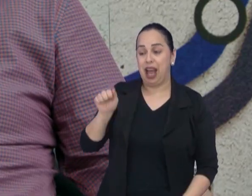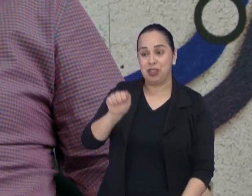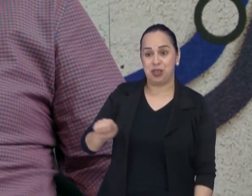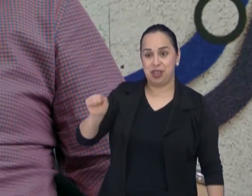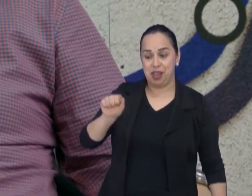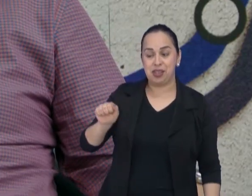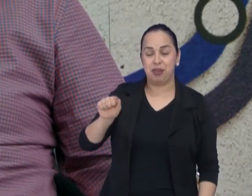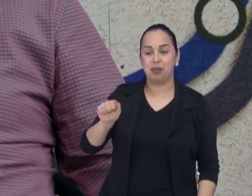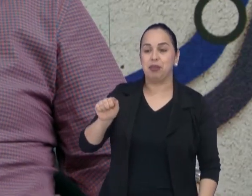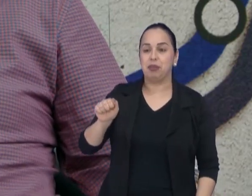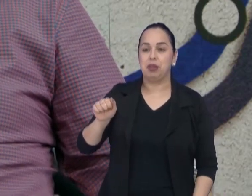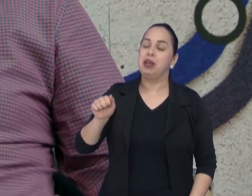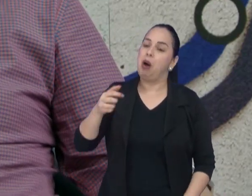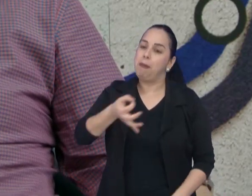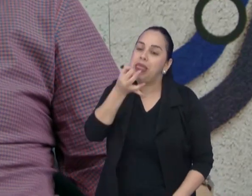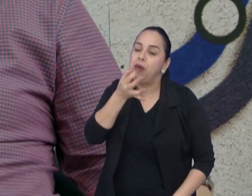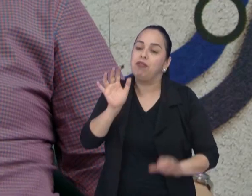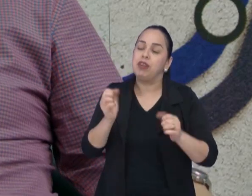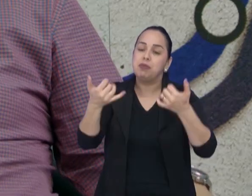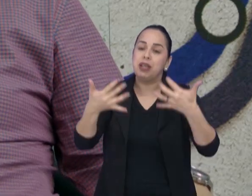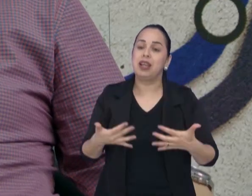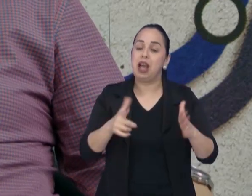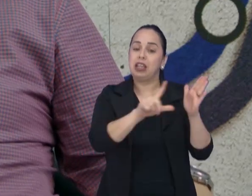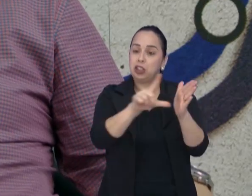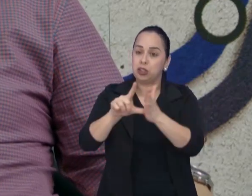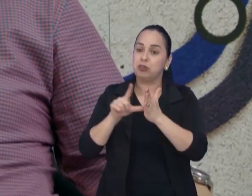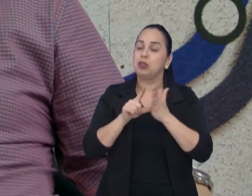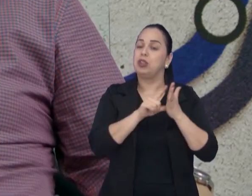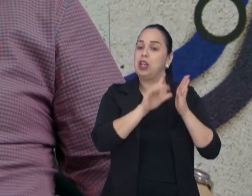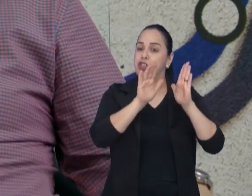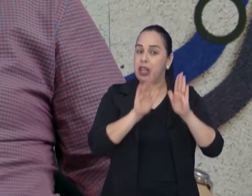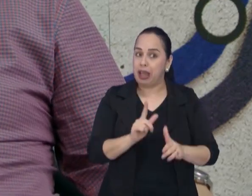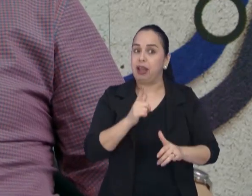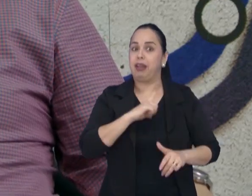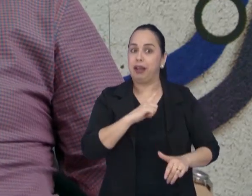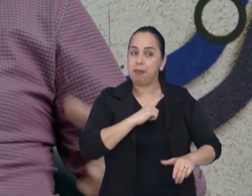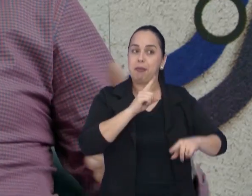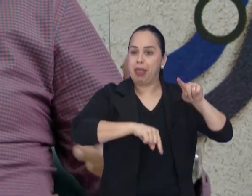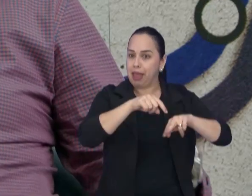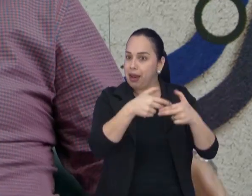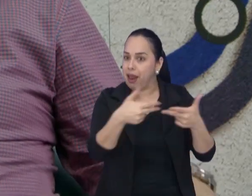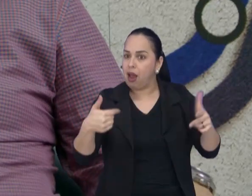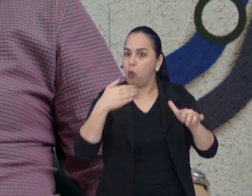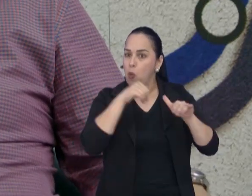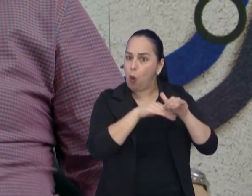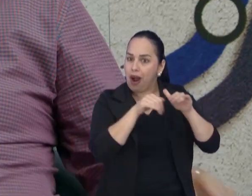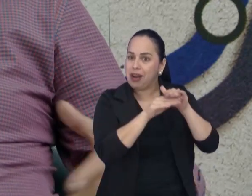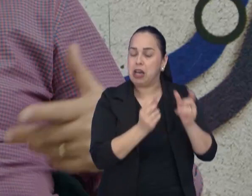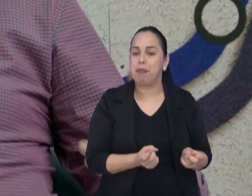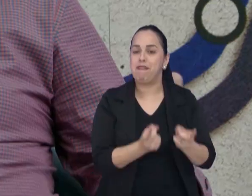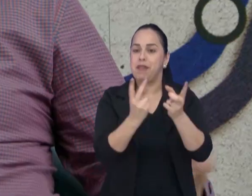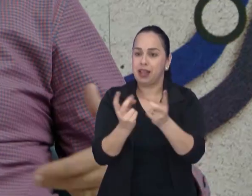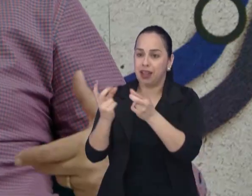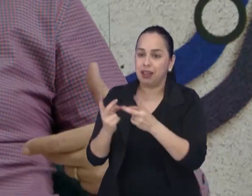vai ser muito beneficiado nessa questão. Os comerciantes estão estocados, a gente vê, por exemplo, muitos anúncios de